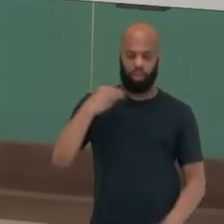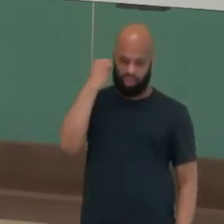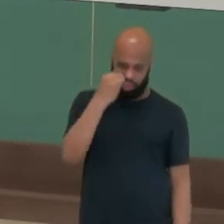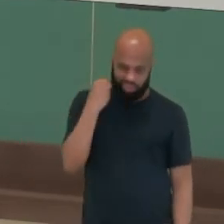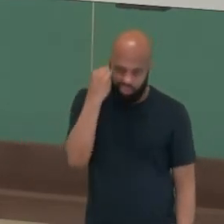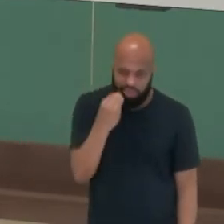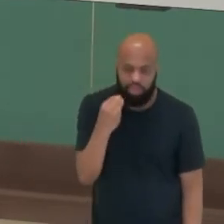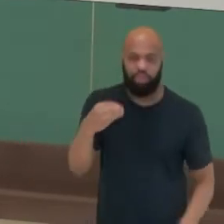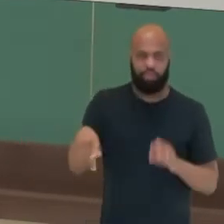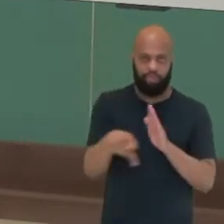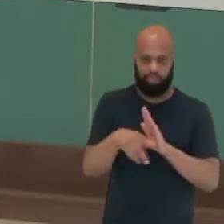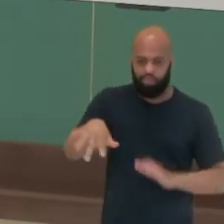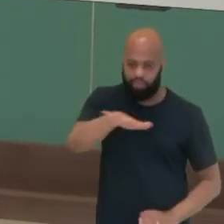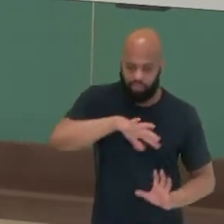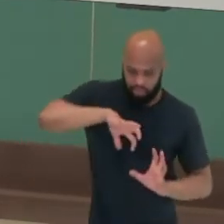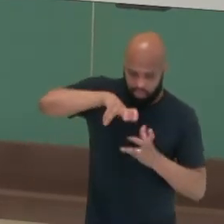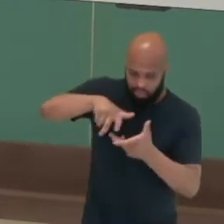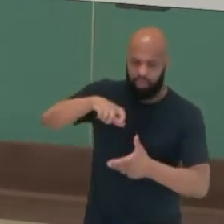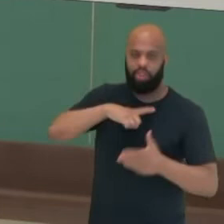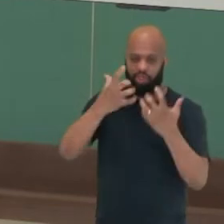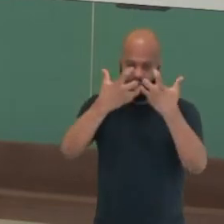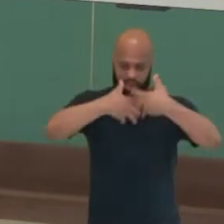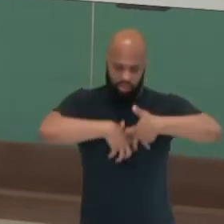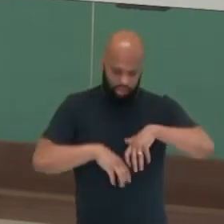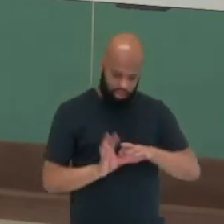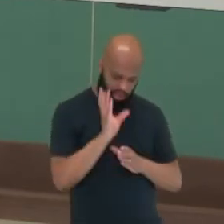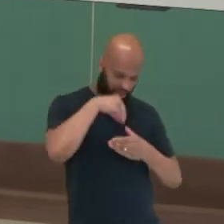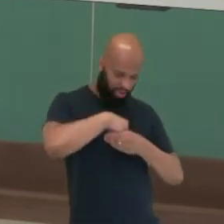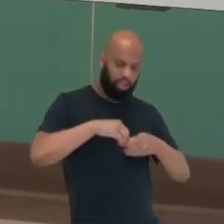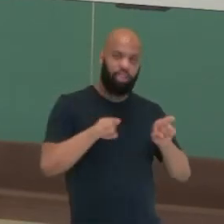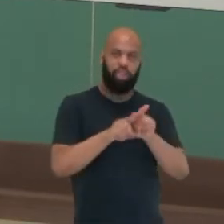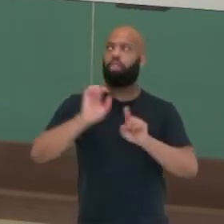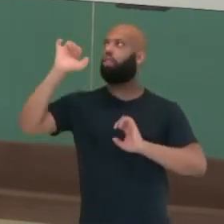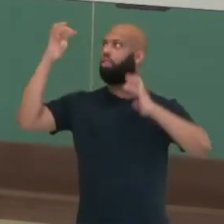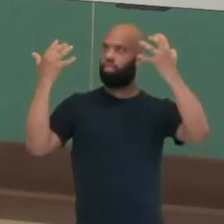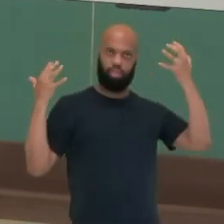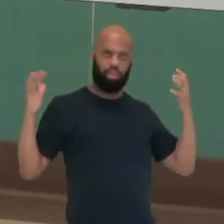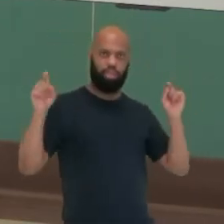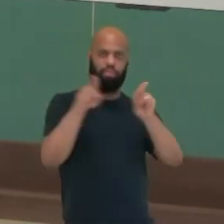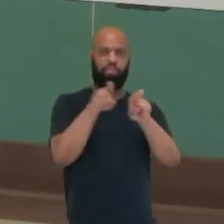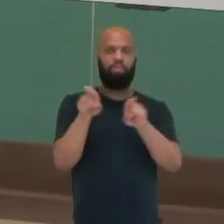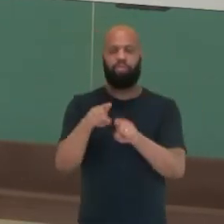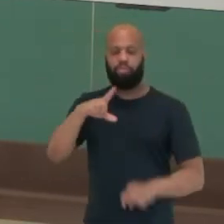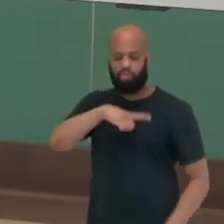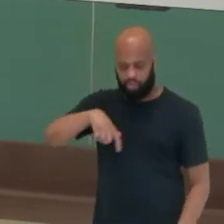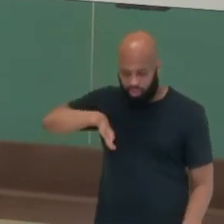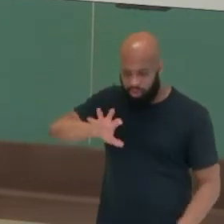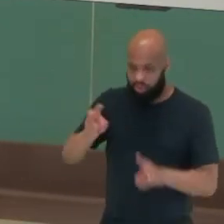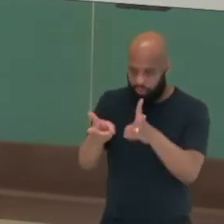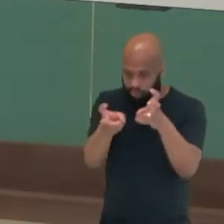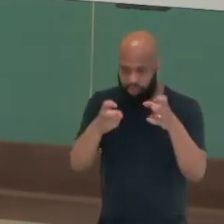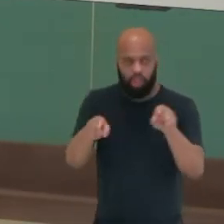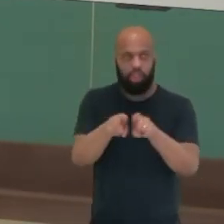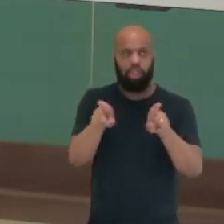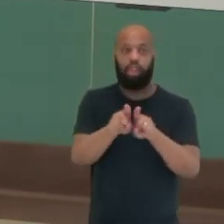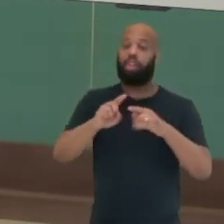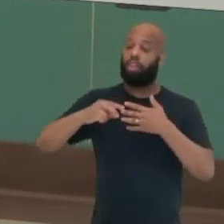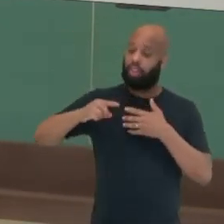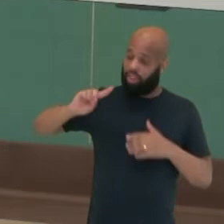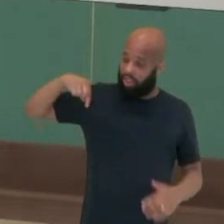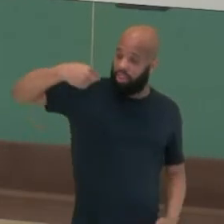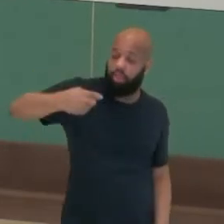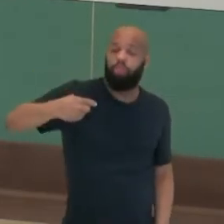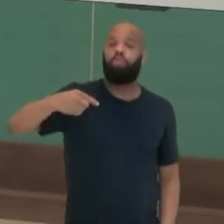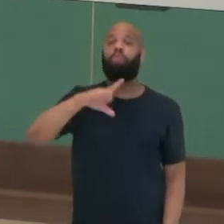mundo, daí essa mecânica interna nos acontecimentos, temos essa percepção e,